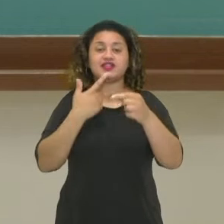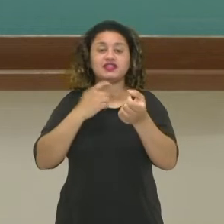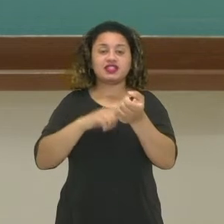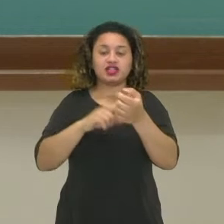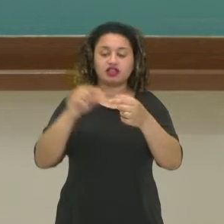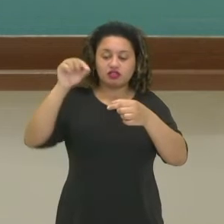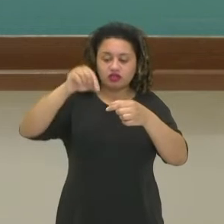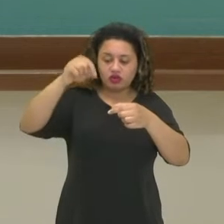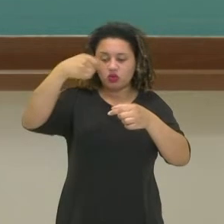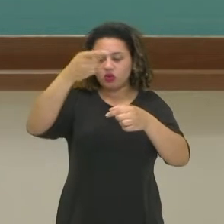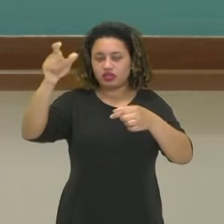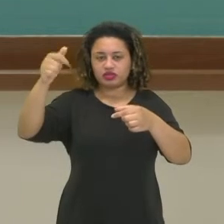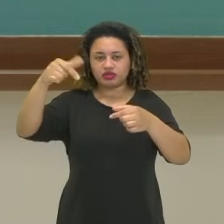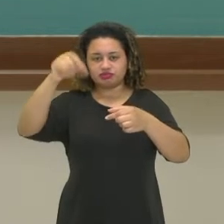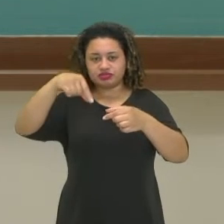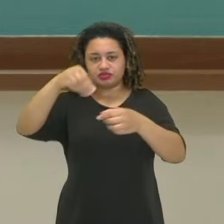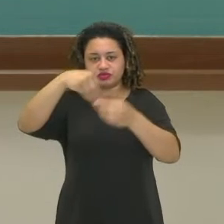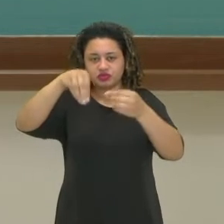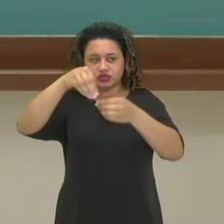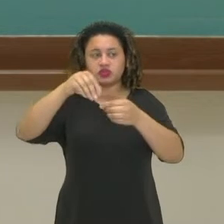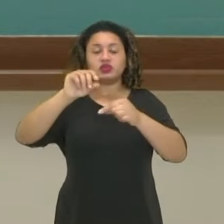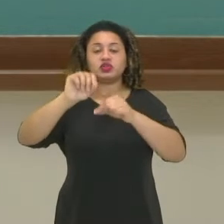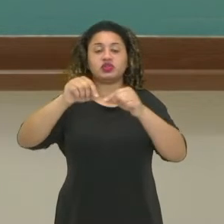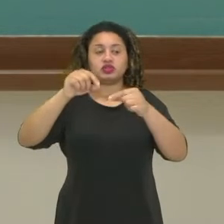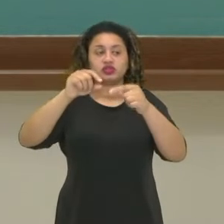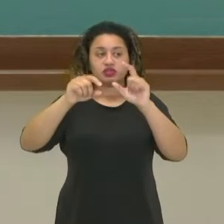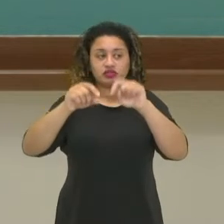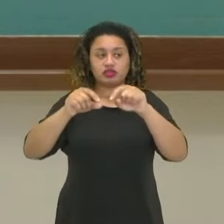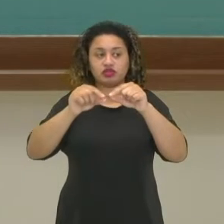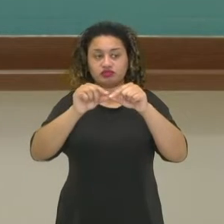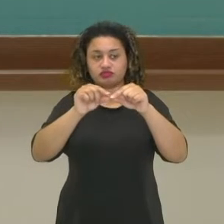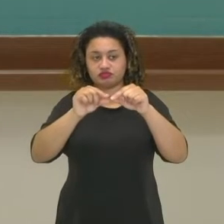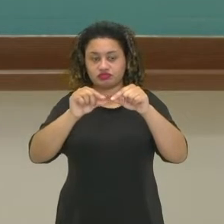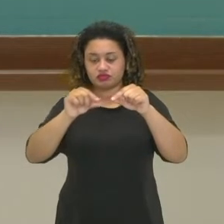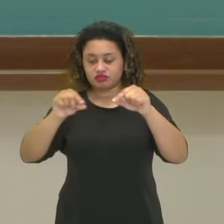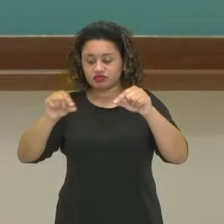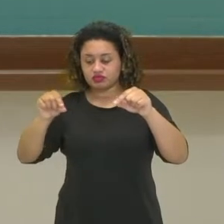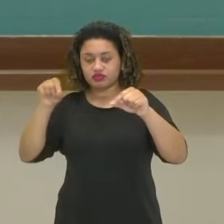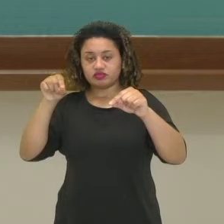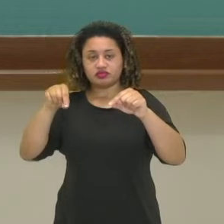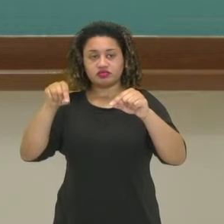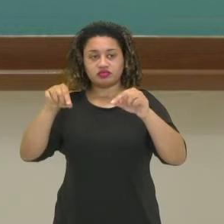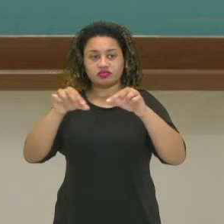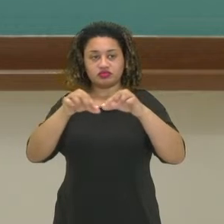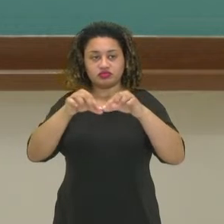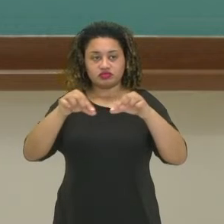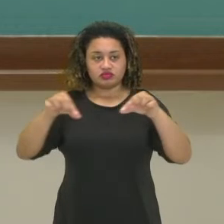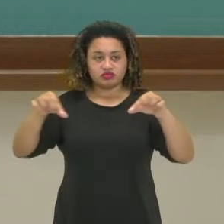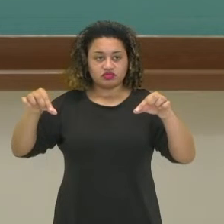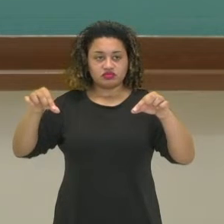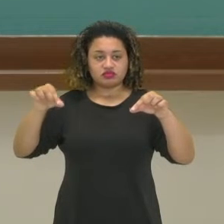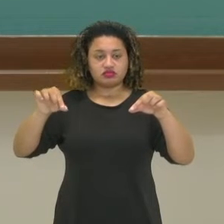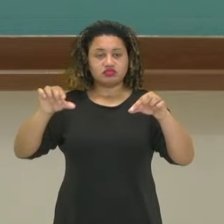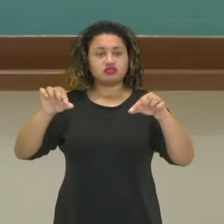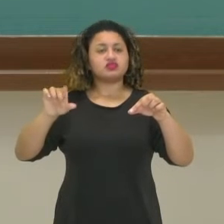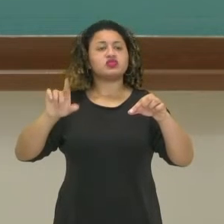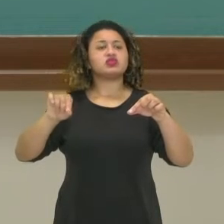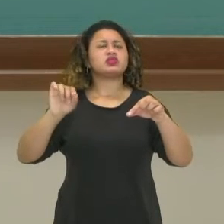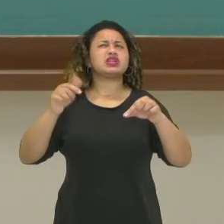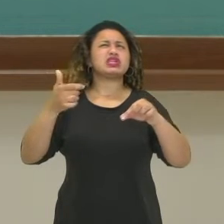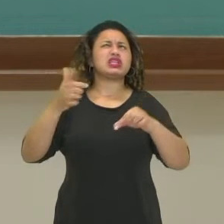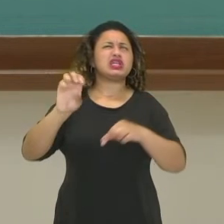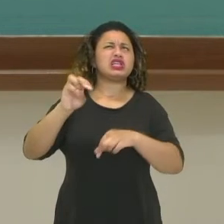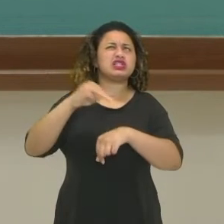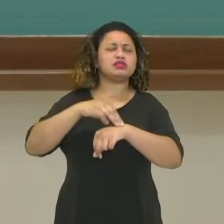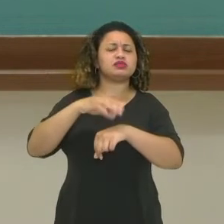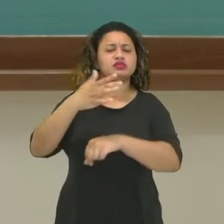o reagente, ele vai correr o sangue, né, e esse reagente vão correr em cima dessa plataforma. Com 15 minutos,